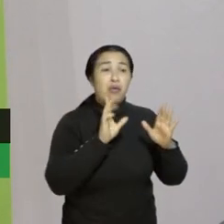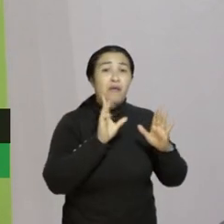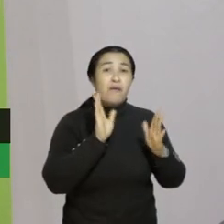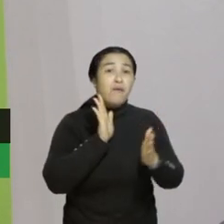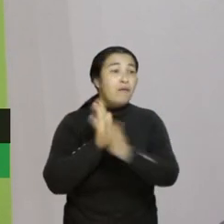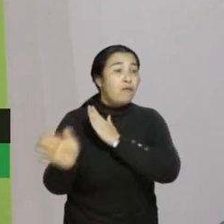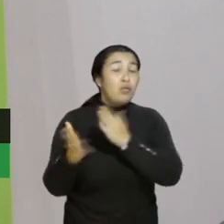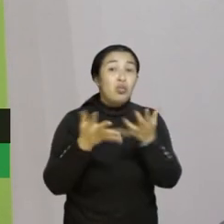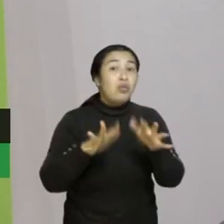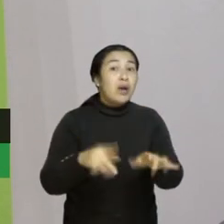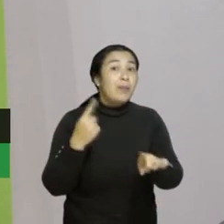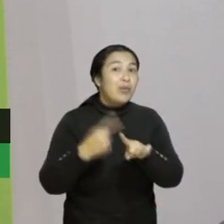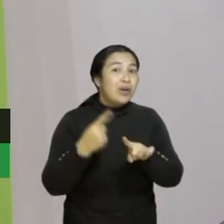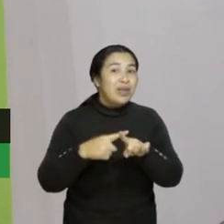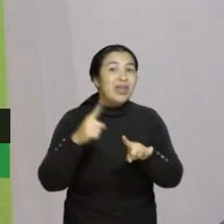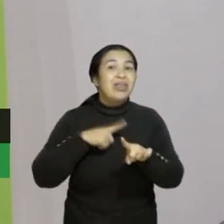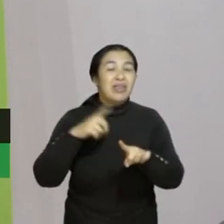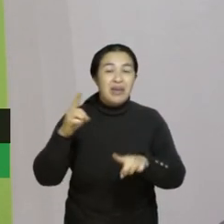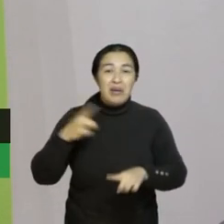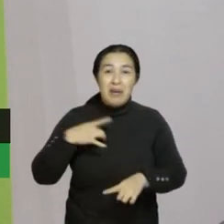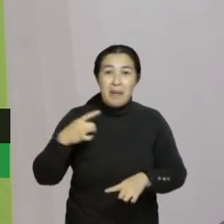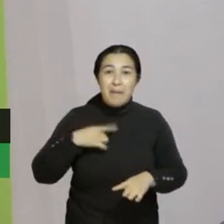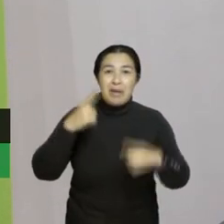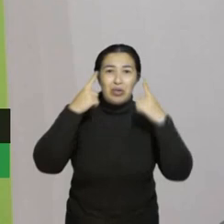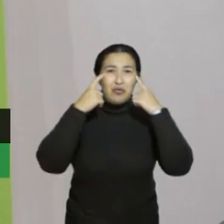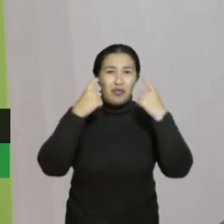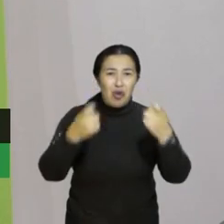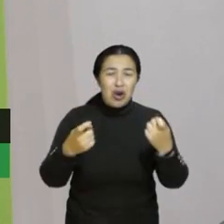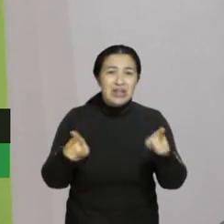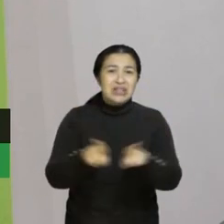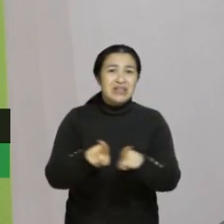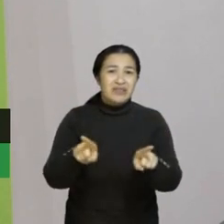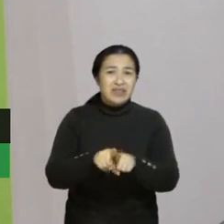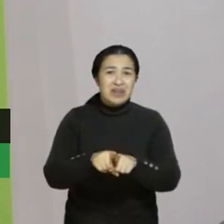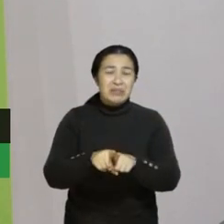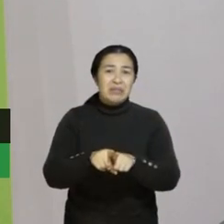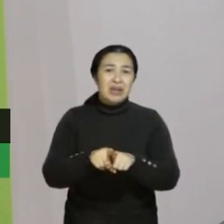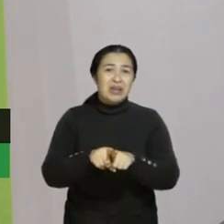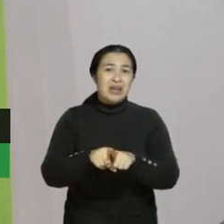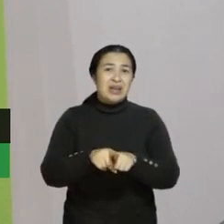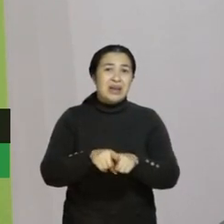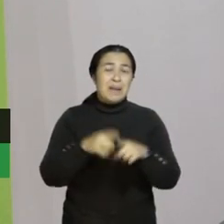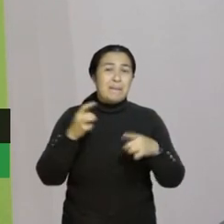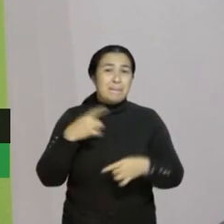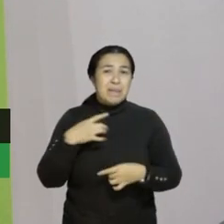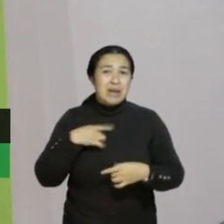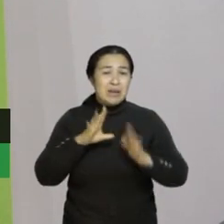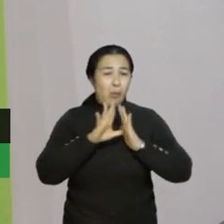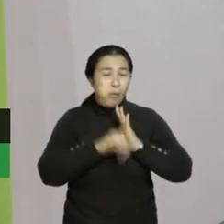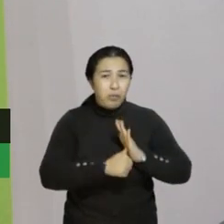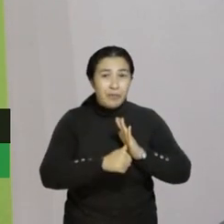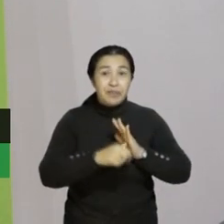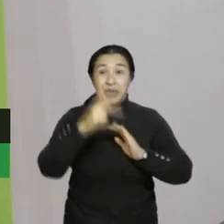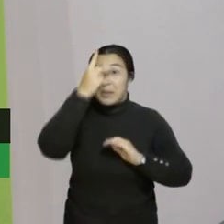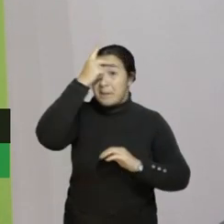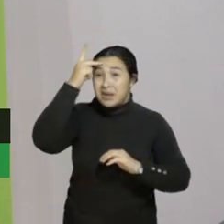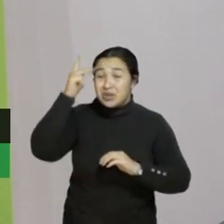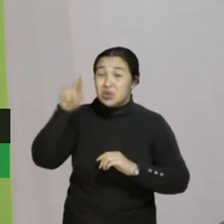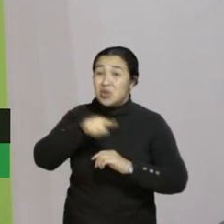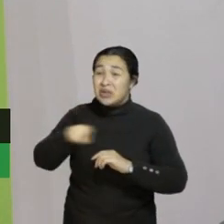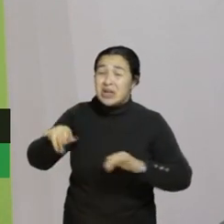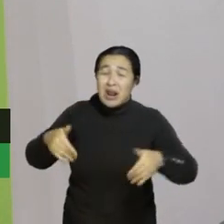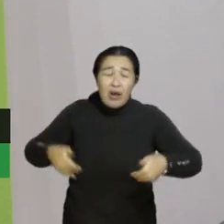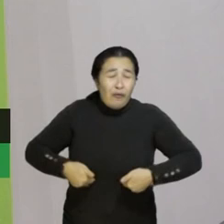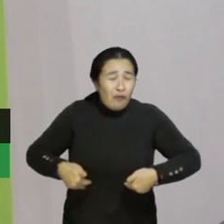medo da violência. Cachorros desesperados de fome, pessoas. A